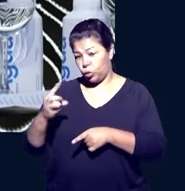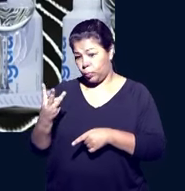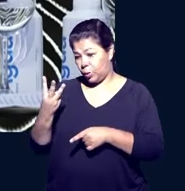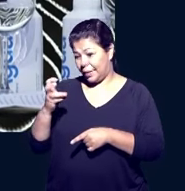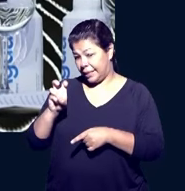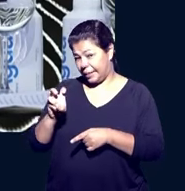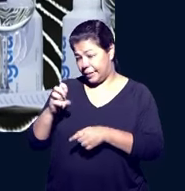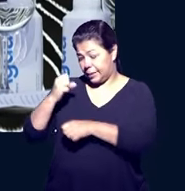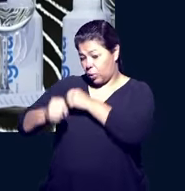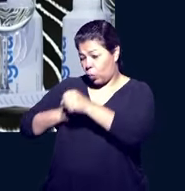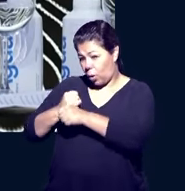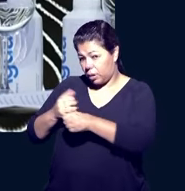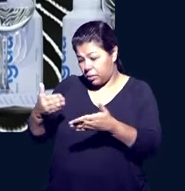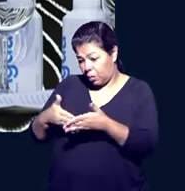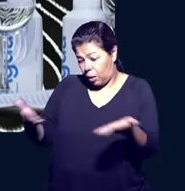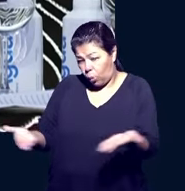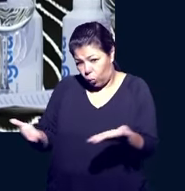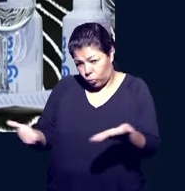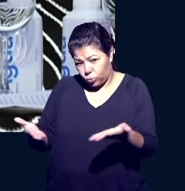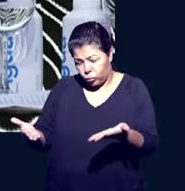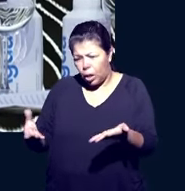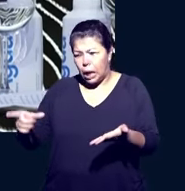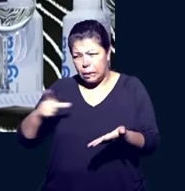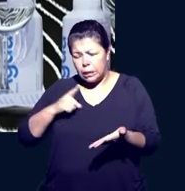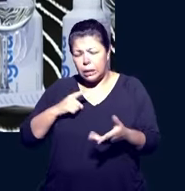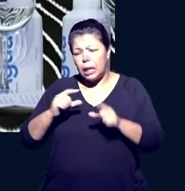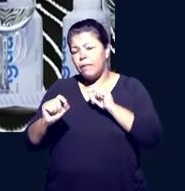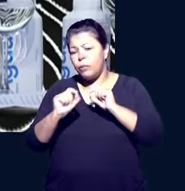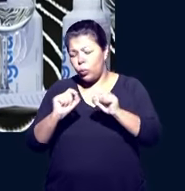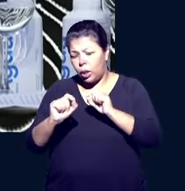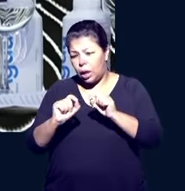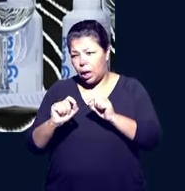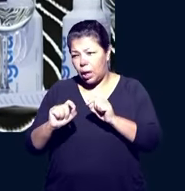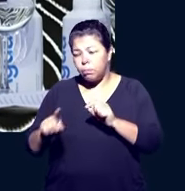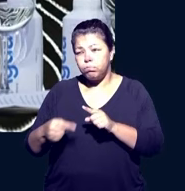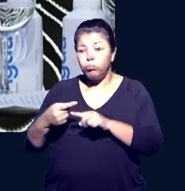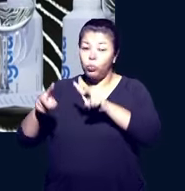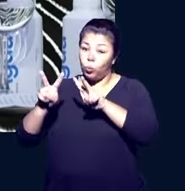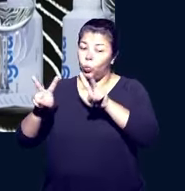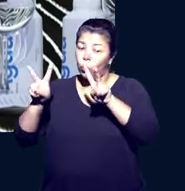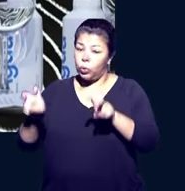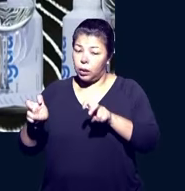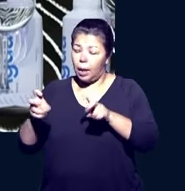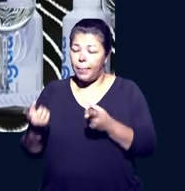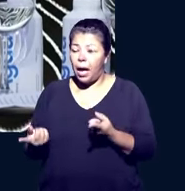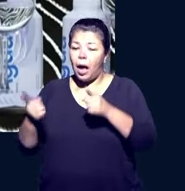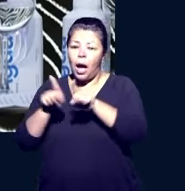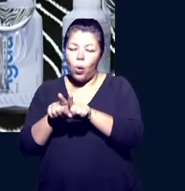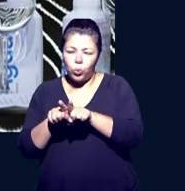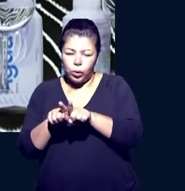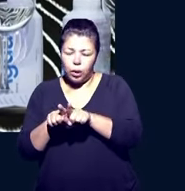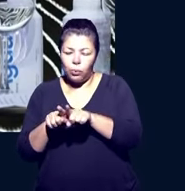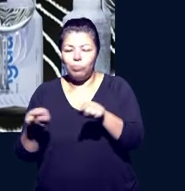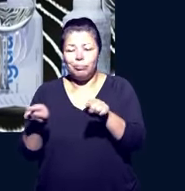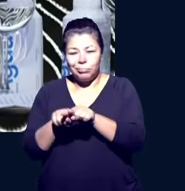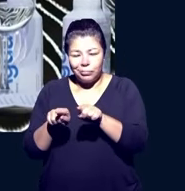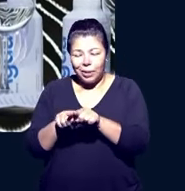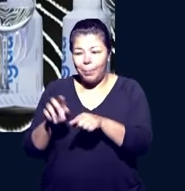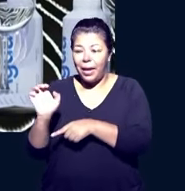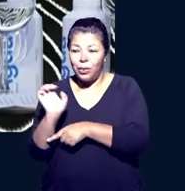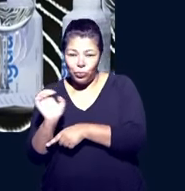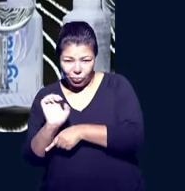brasileira a mais típica foi as uniões homoafetivas realmente não havia no direito brasileiro uma regra uma